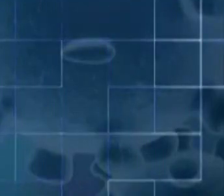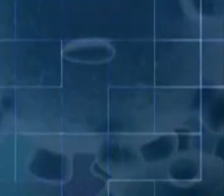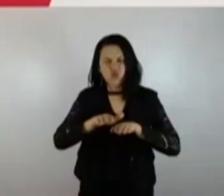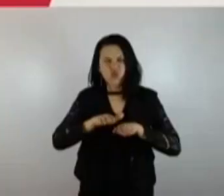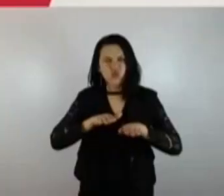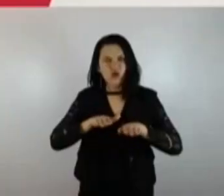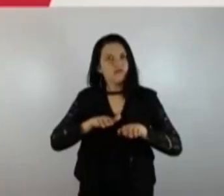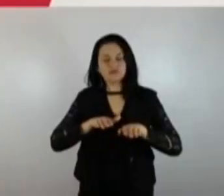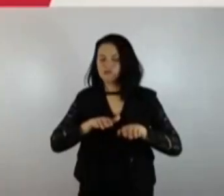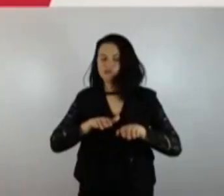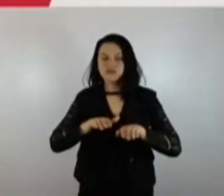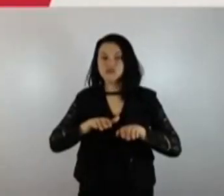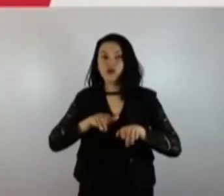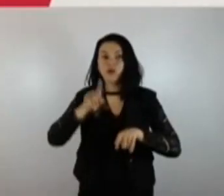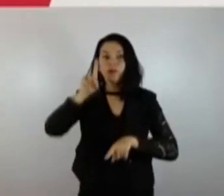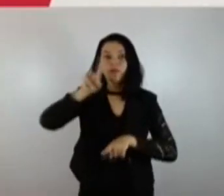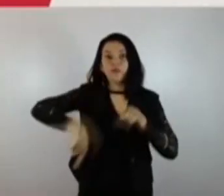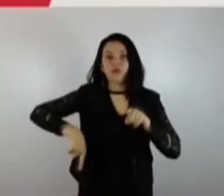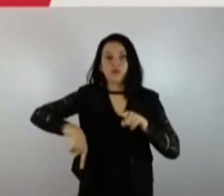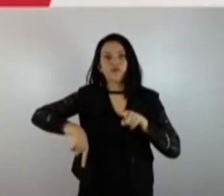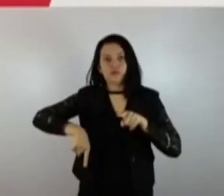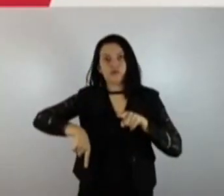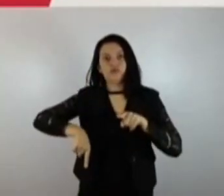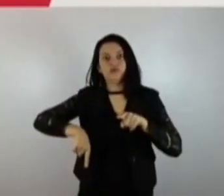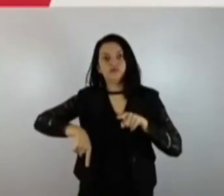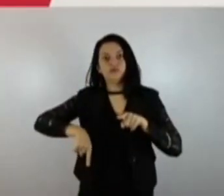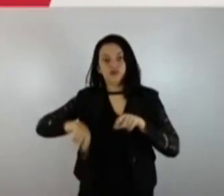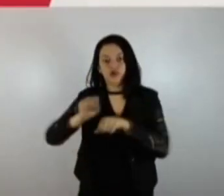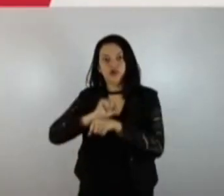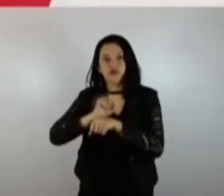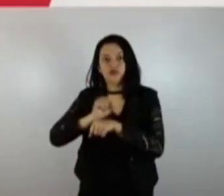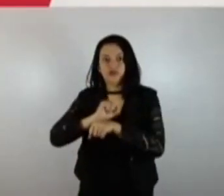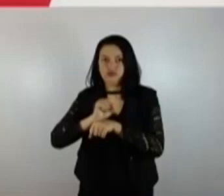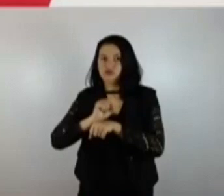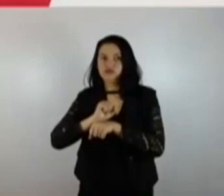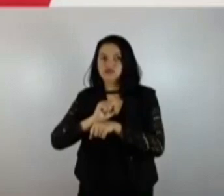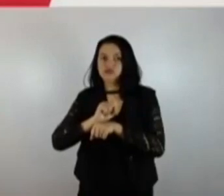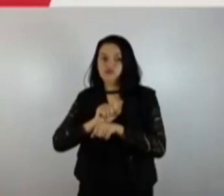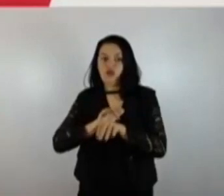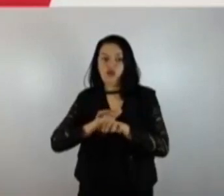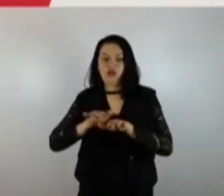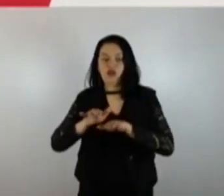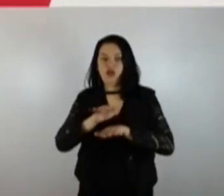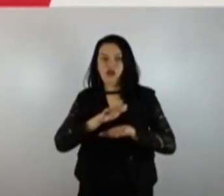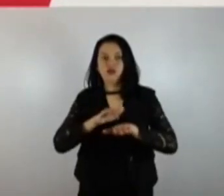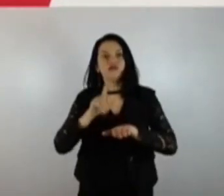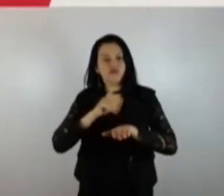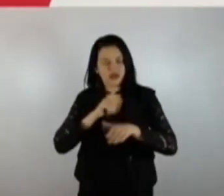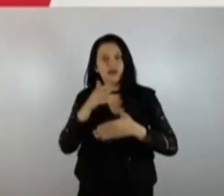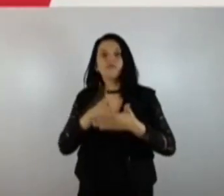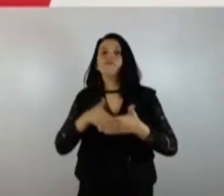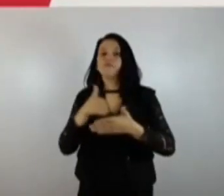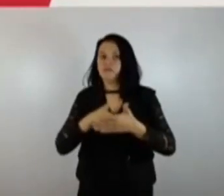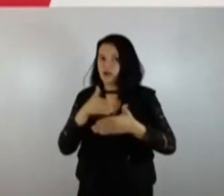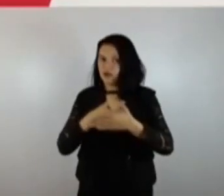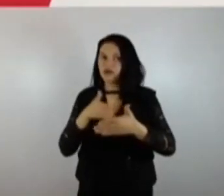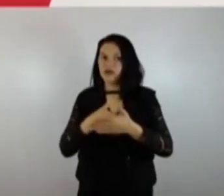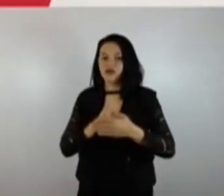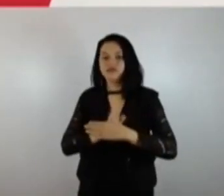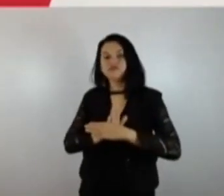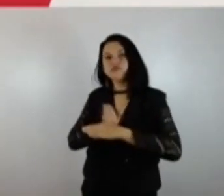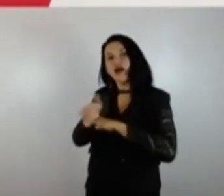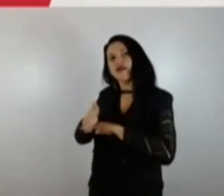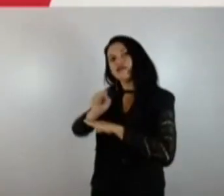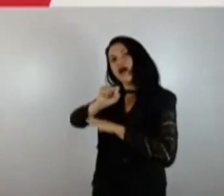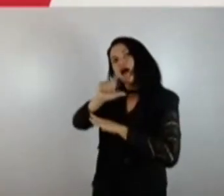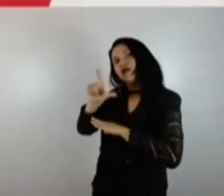cidade. Nós vamos restringir ainda mais a circulação de veículos. E para isso, teremos barreiras, não só na entrada e na